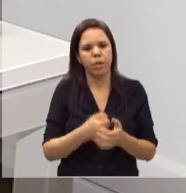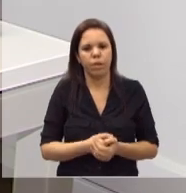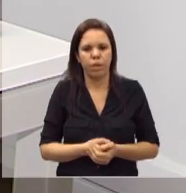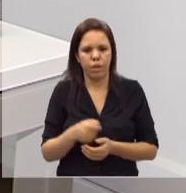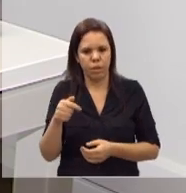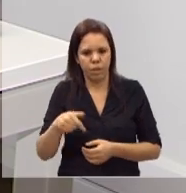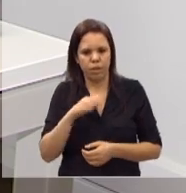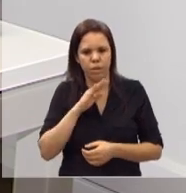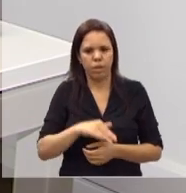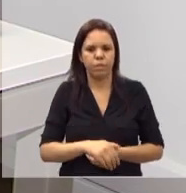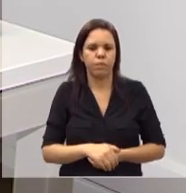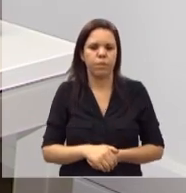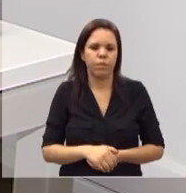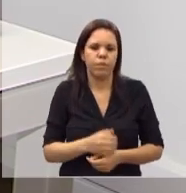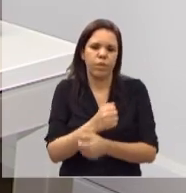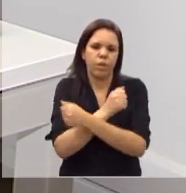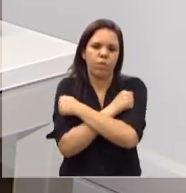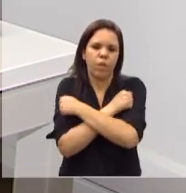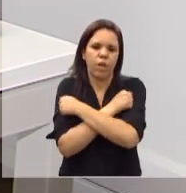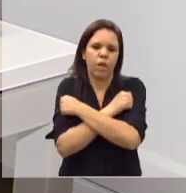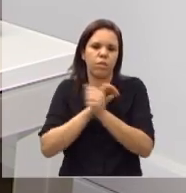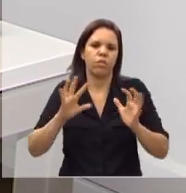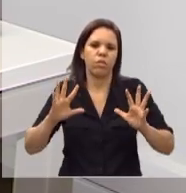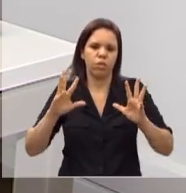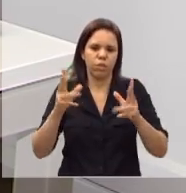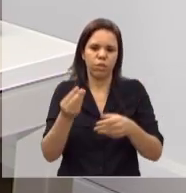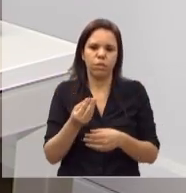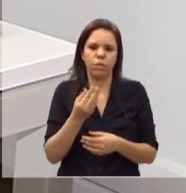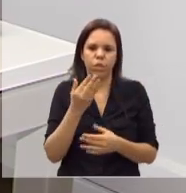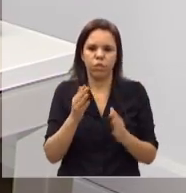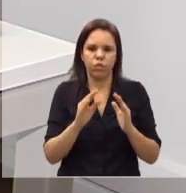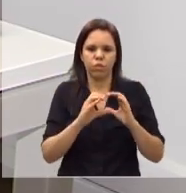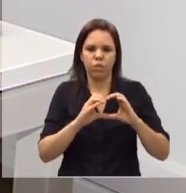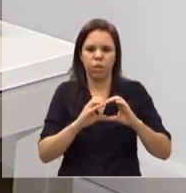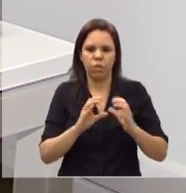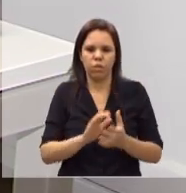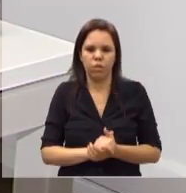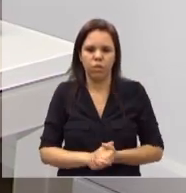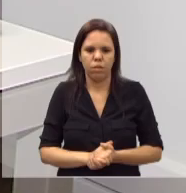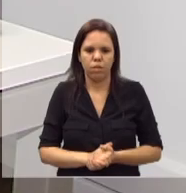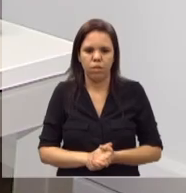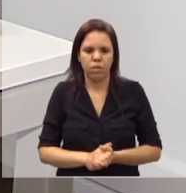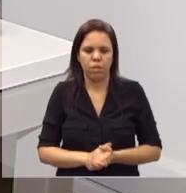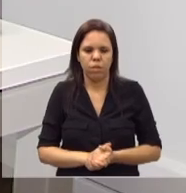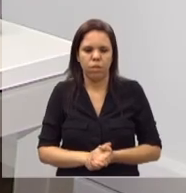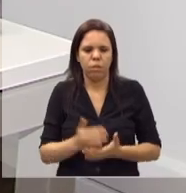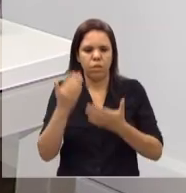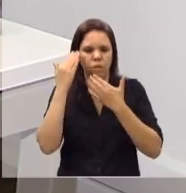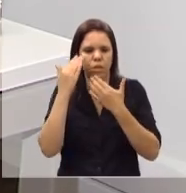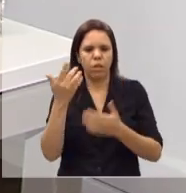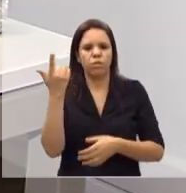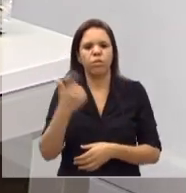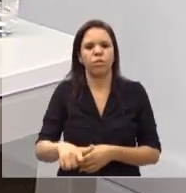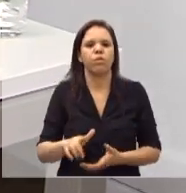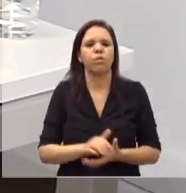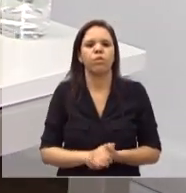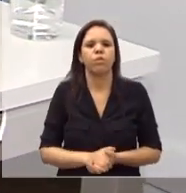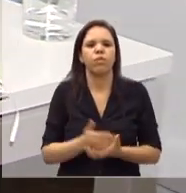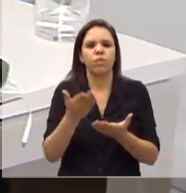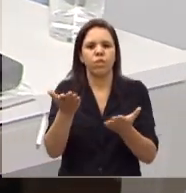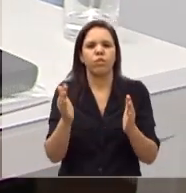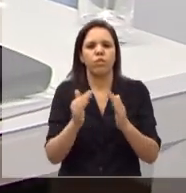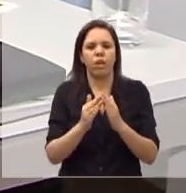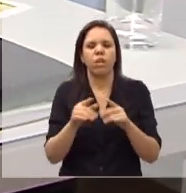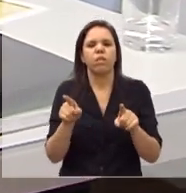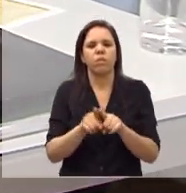desta tarde. Um grande abraço a todos e um beijo no coração. Senhor, muito obrigada mais uma vez. A você de